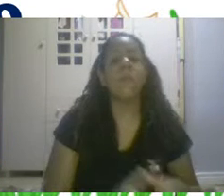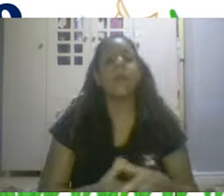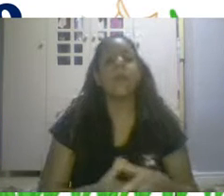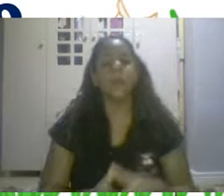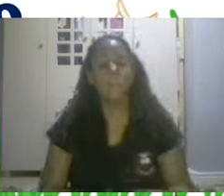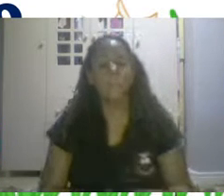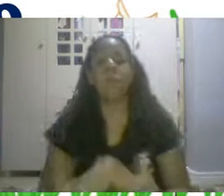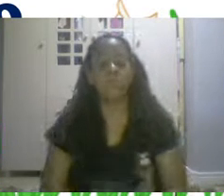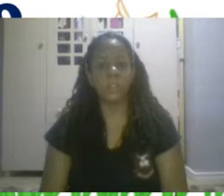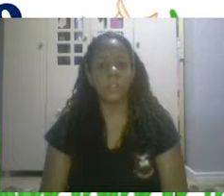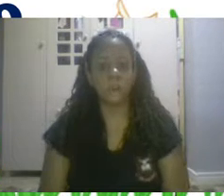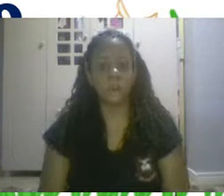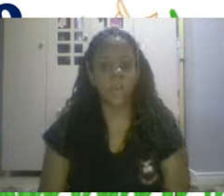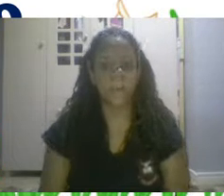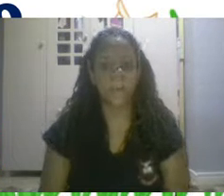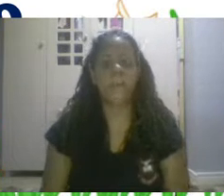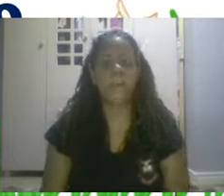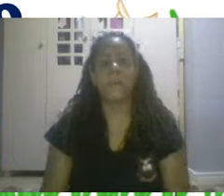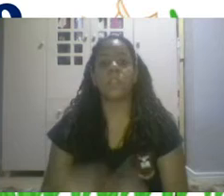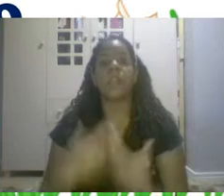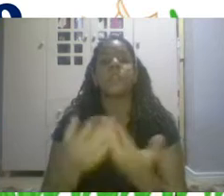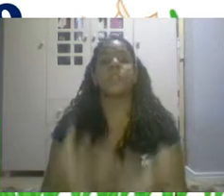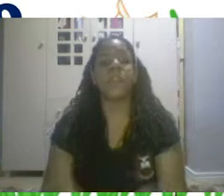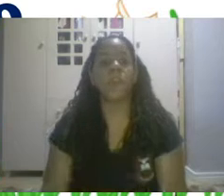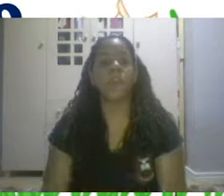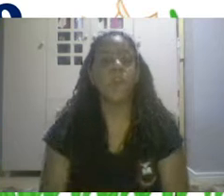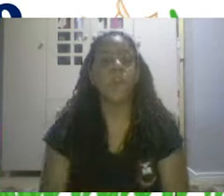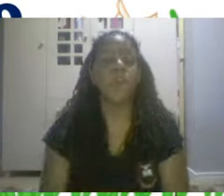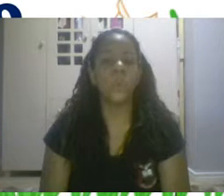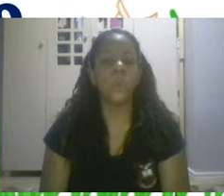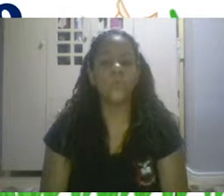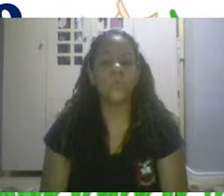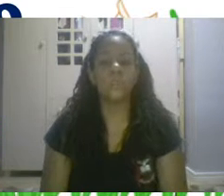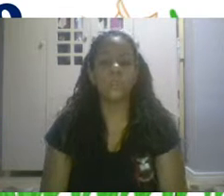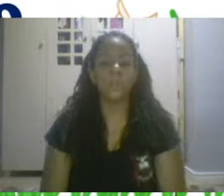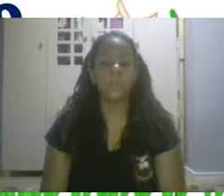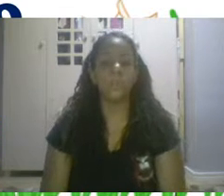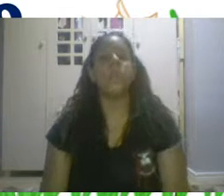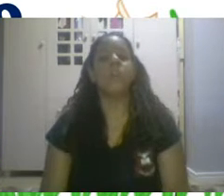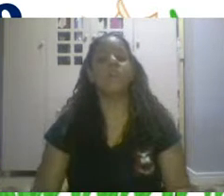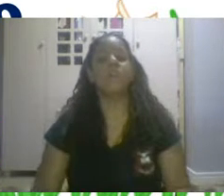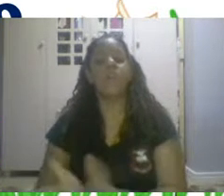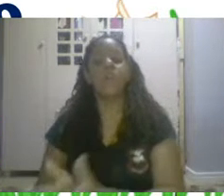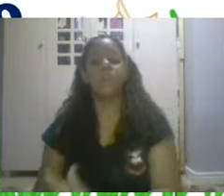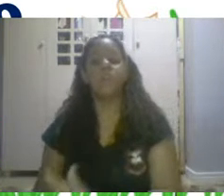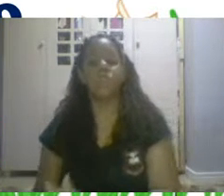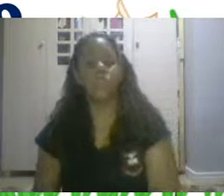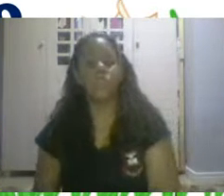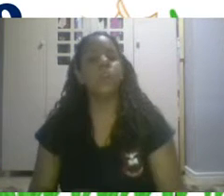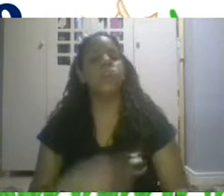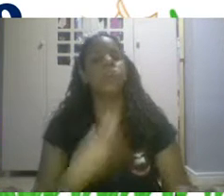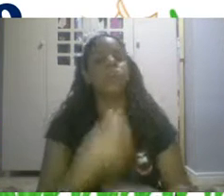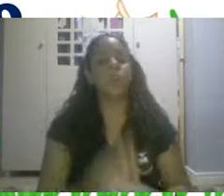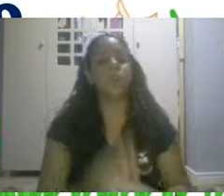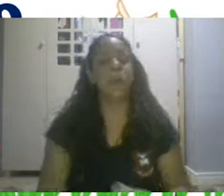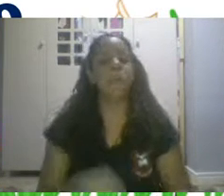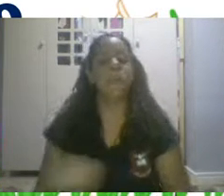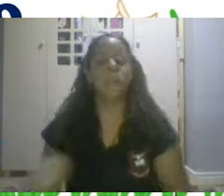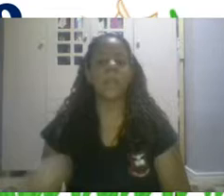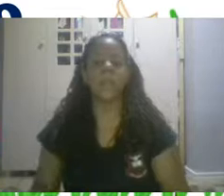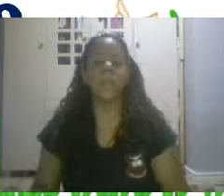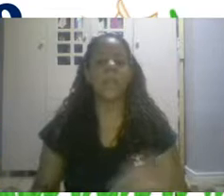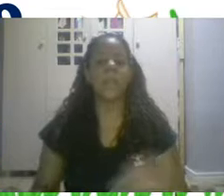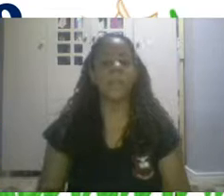reprodução, pode ocorrer, né, pode nascer um novo indivíduo, diferente de juntar